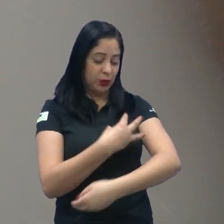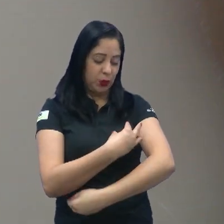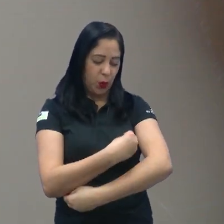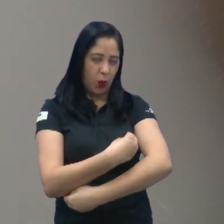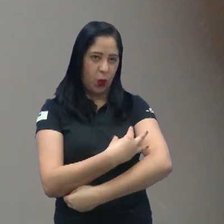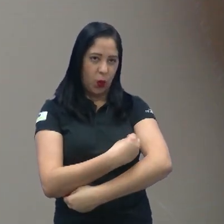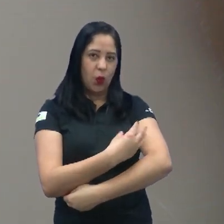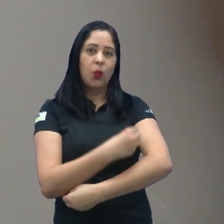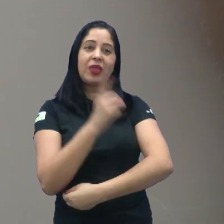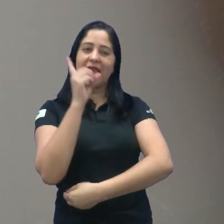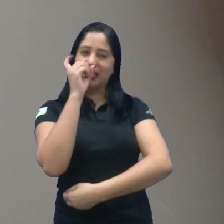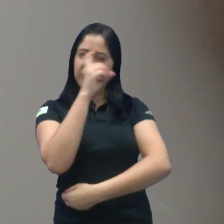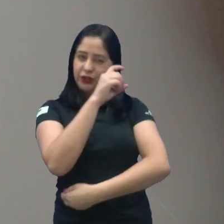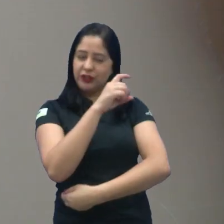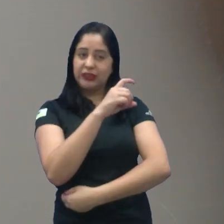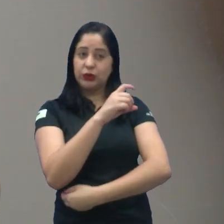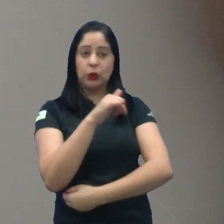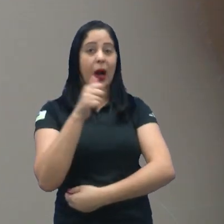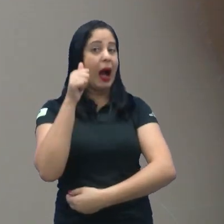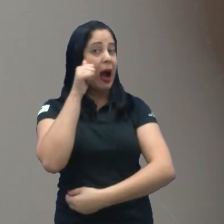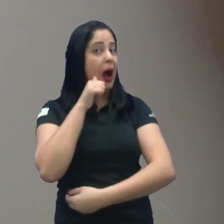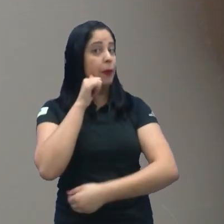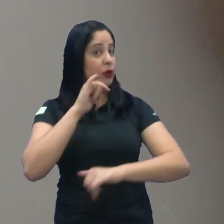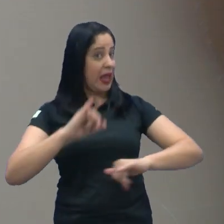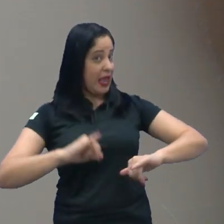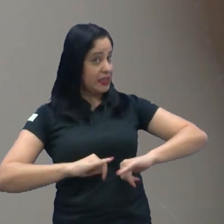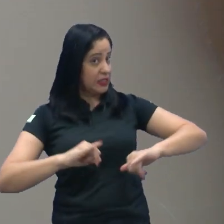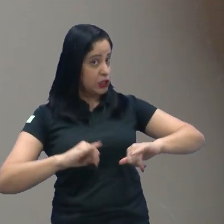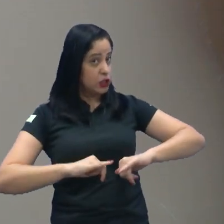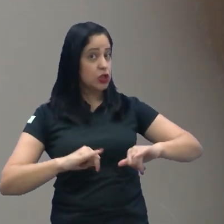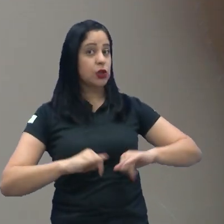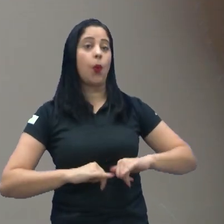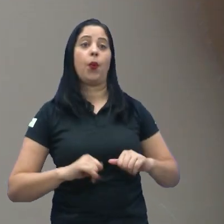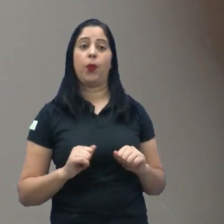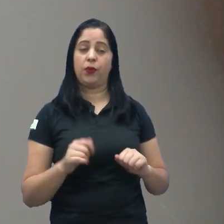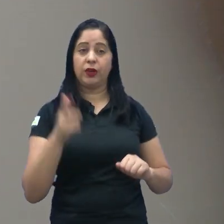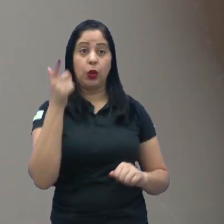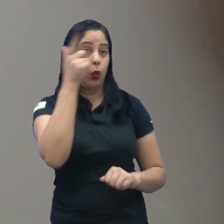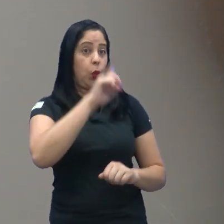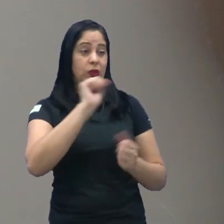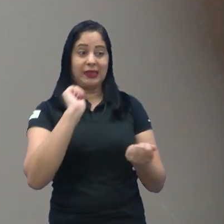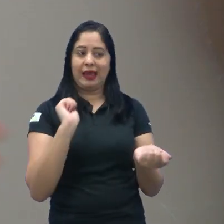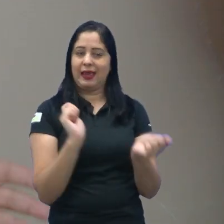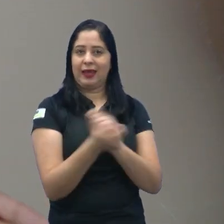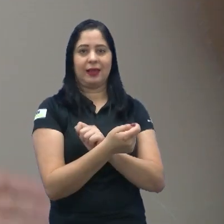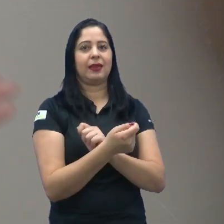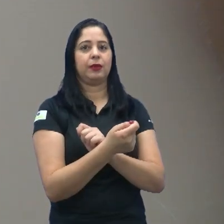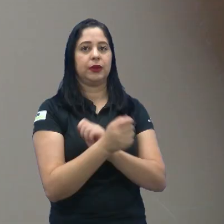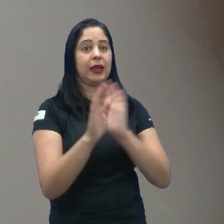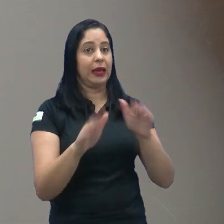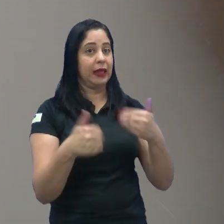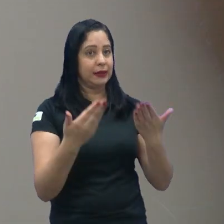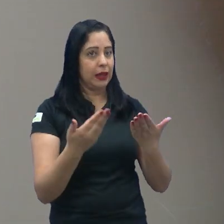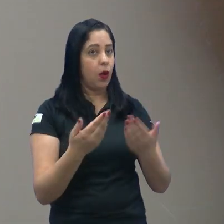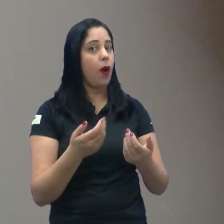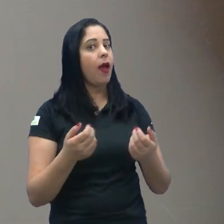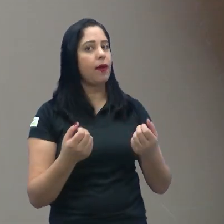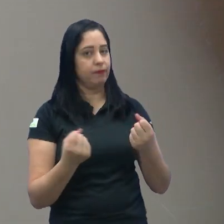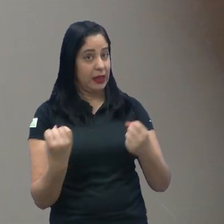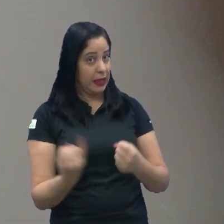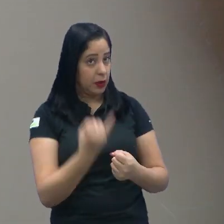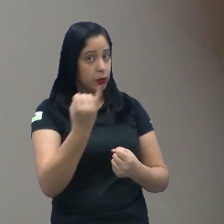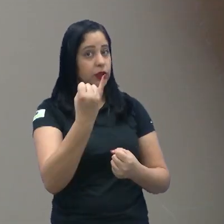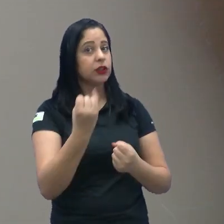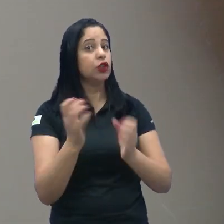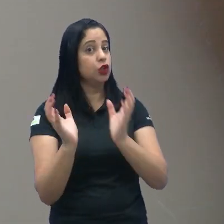muitas mulheres sofrem nesse momento, né? Aquela questão da adaptação, os primeiros dias. Então é importante também a rede de apoio atuar nesse momento, e